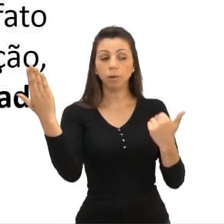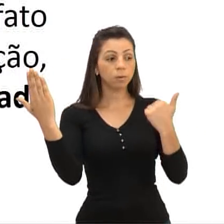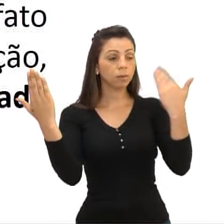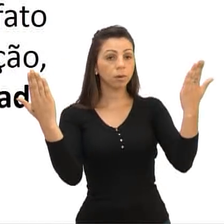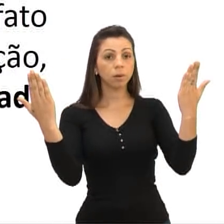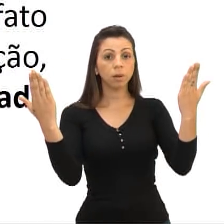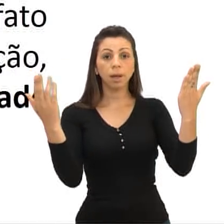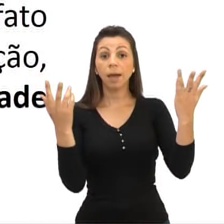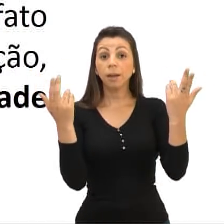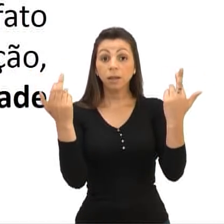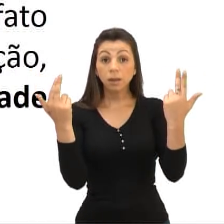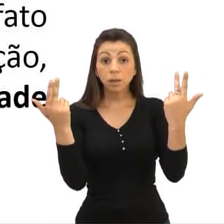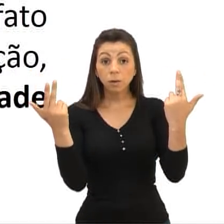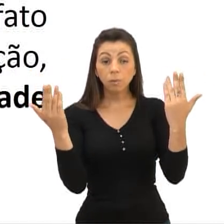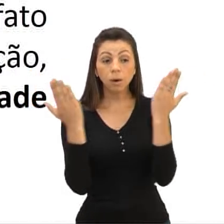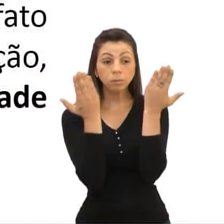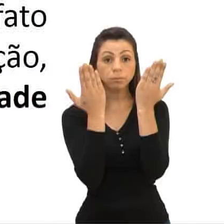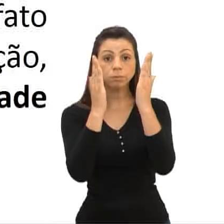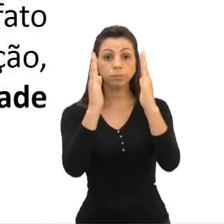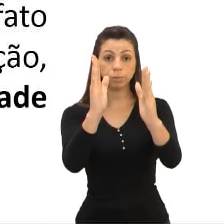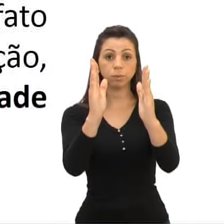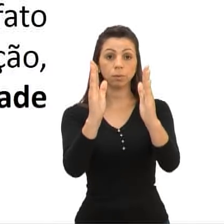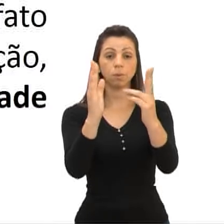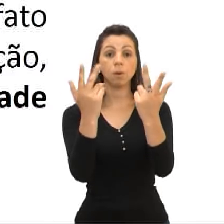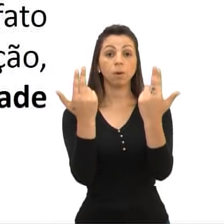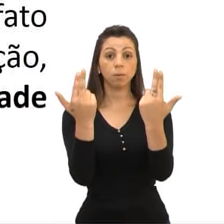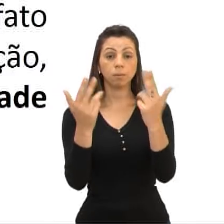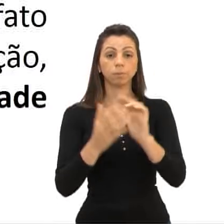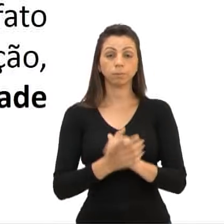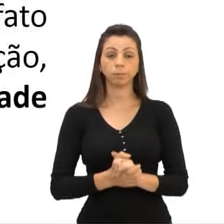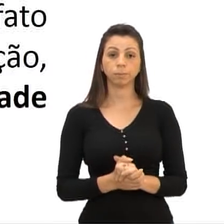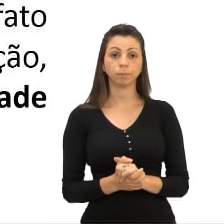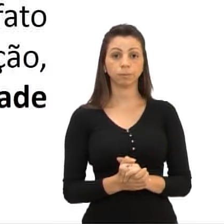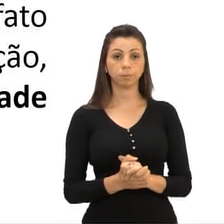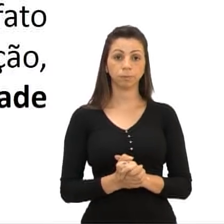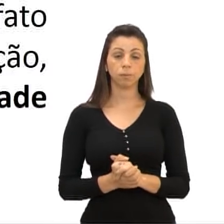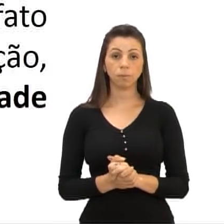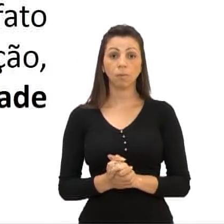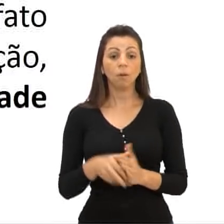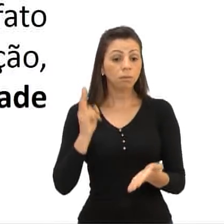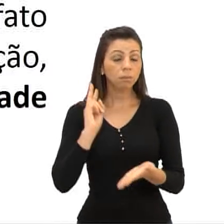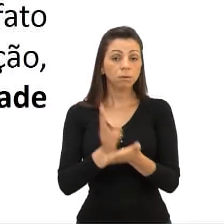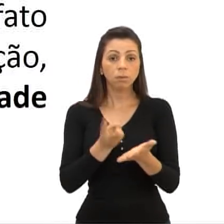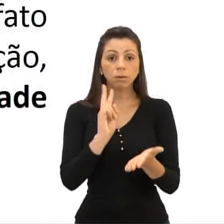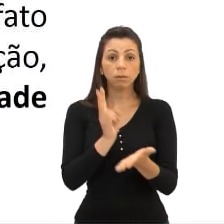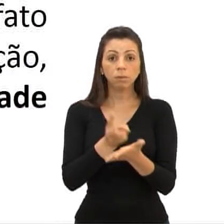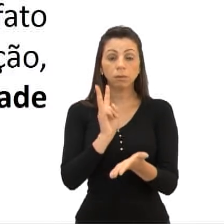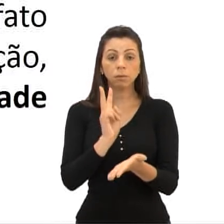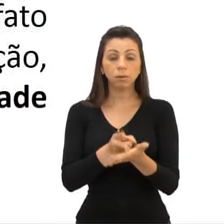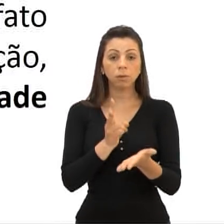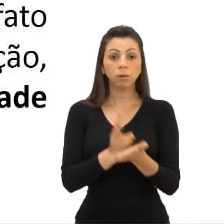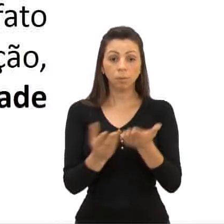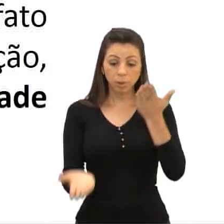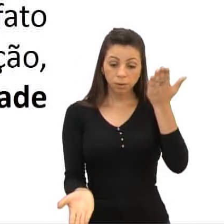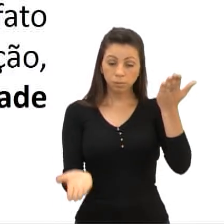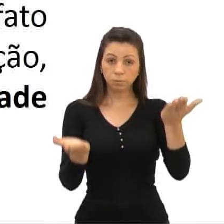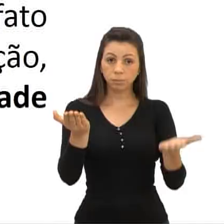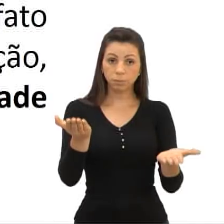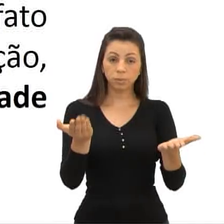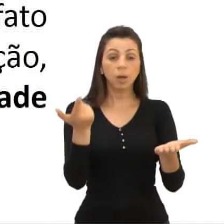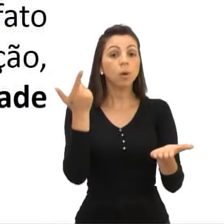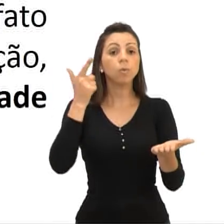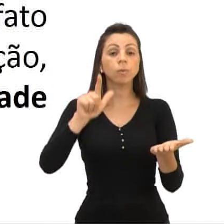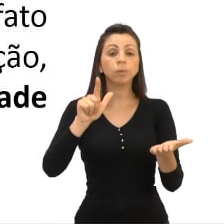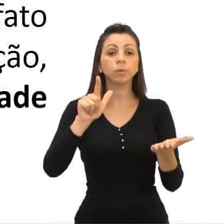produtos dos meios. Esse fato se repetirá sempre que tivermos uma proporção, que